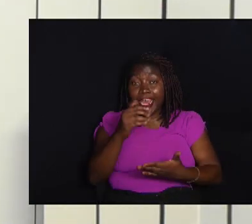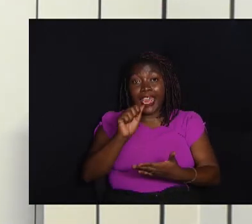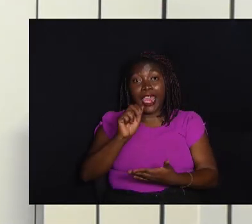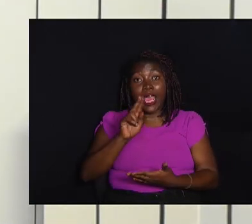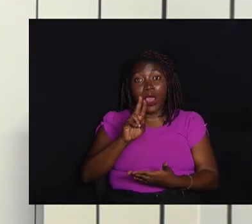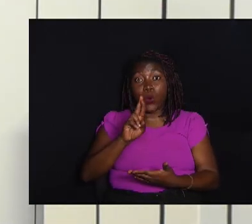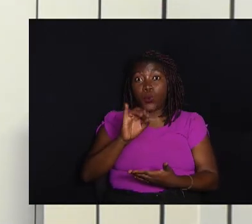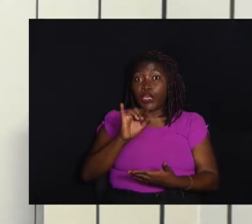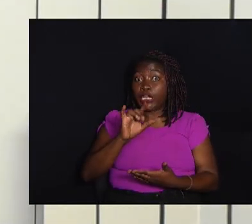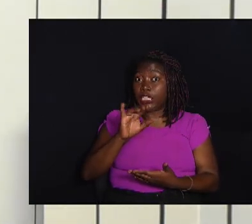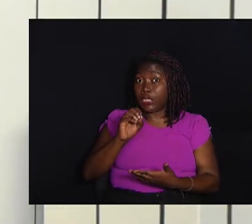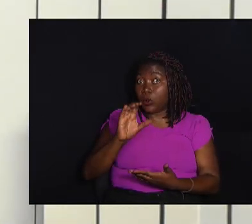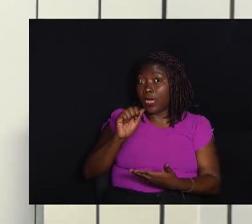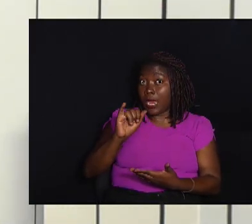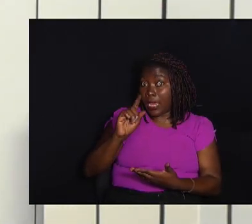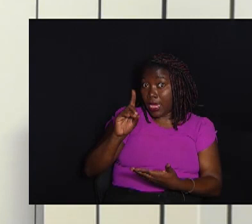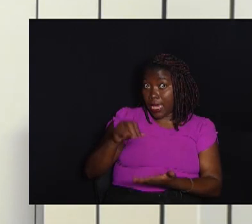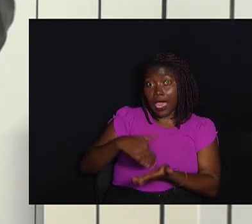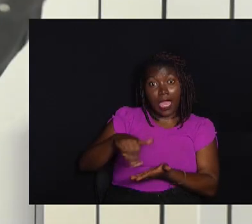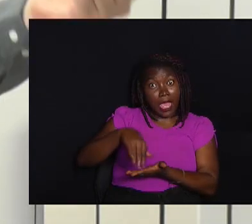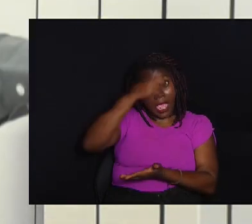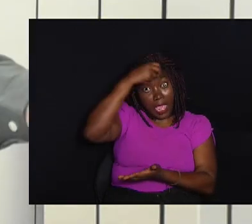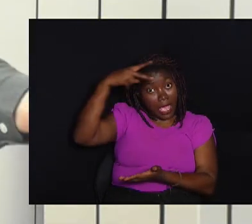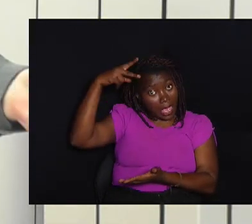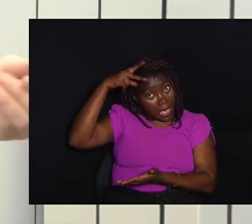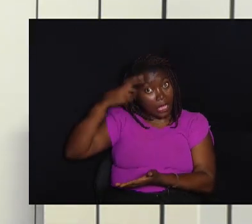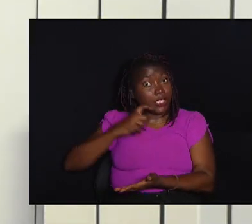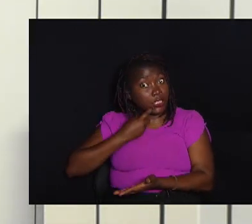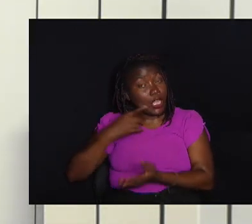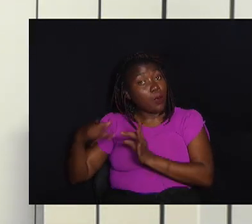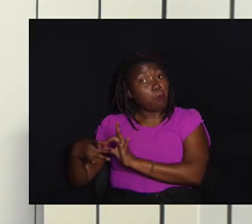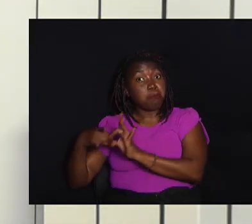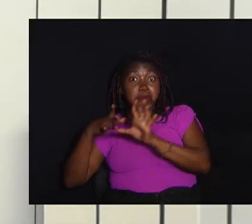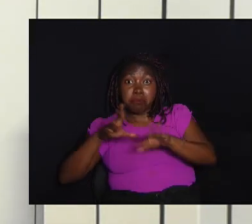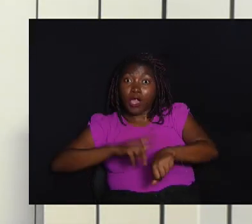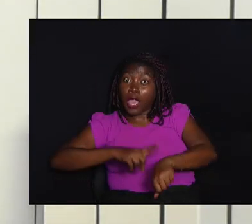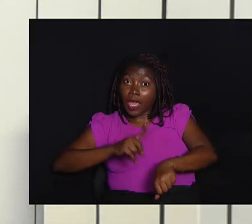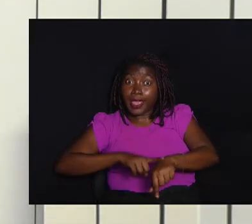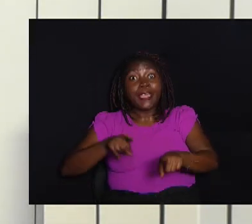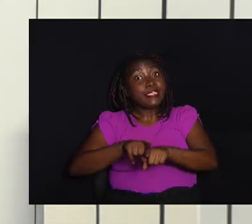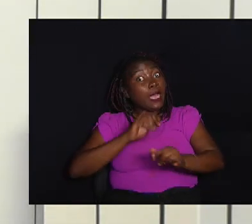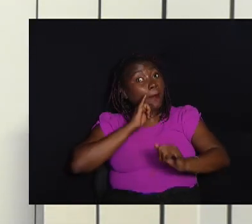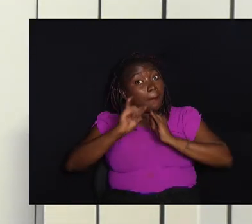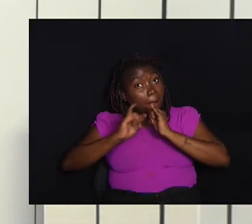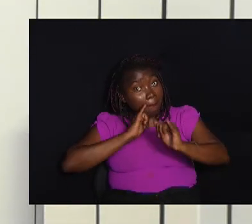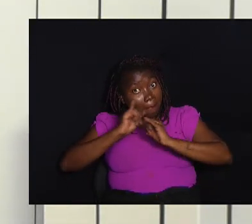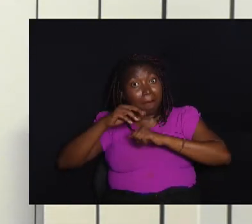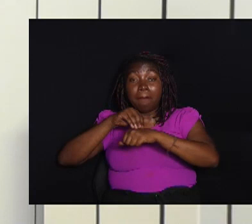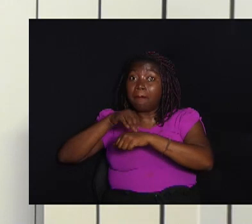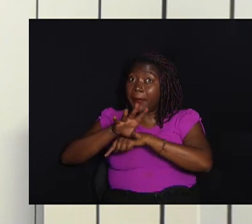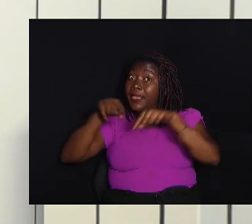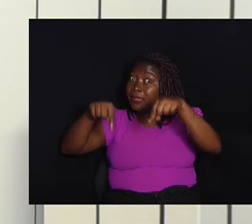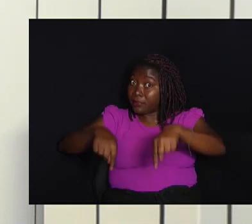ele que é secretário municipal de Finanças, pela disponibilidade do tempo e também pelas informações que foram passadas